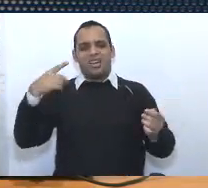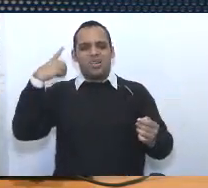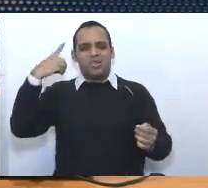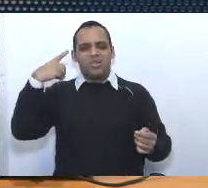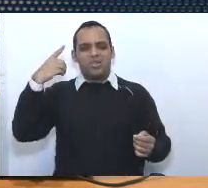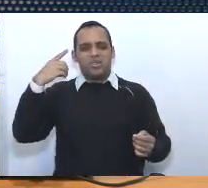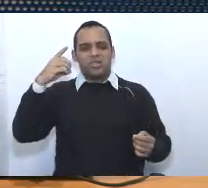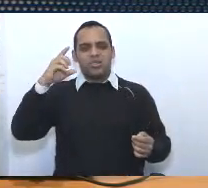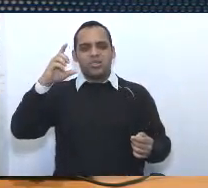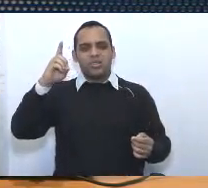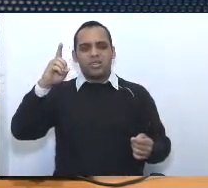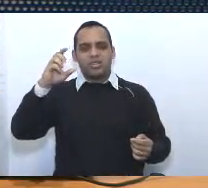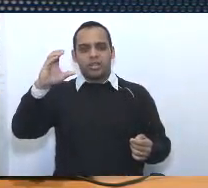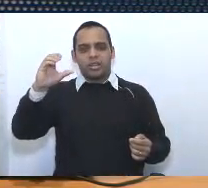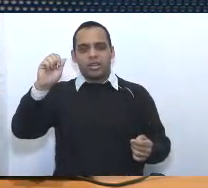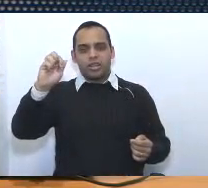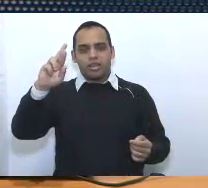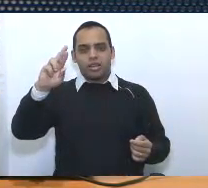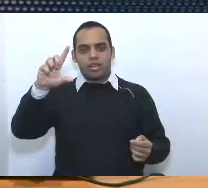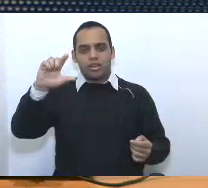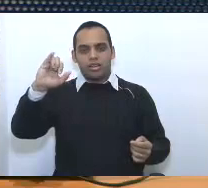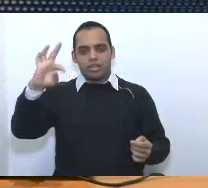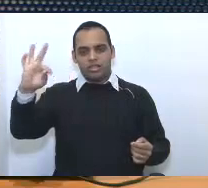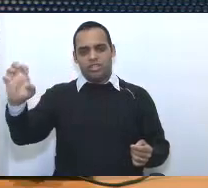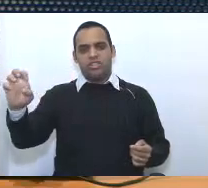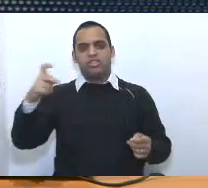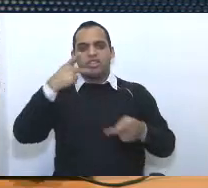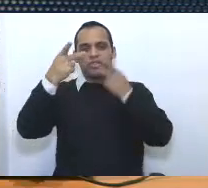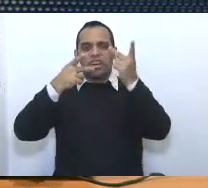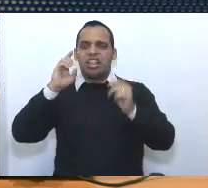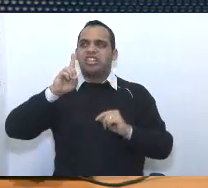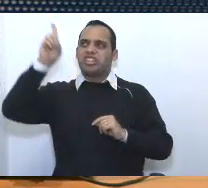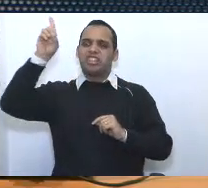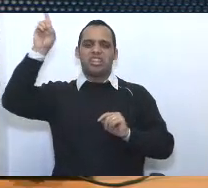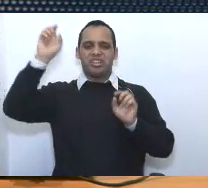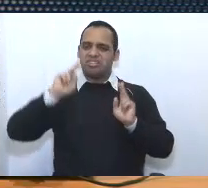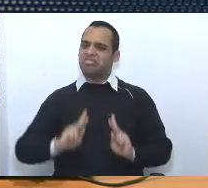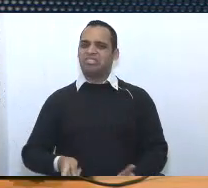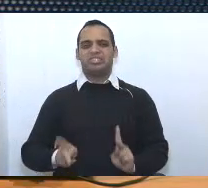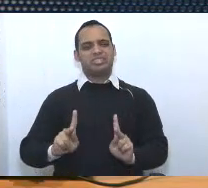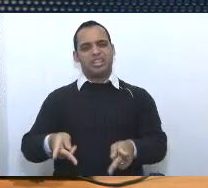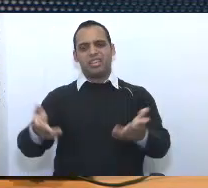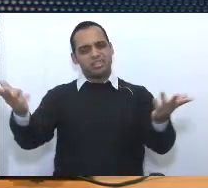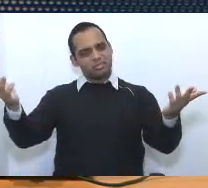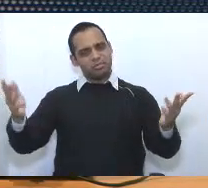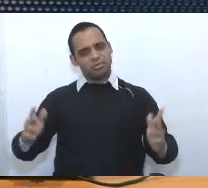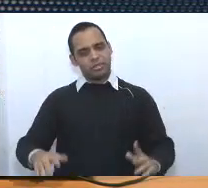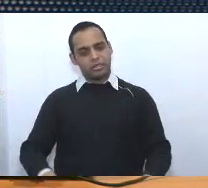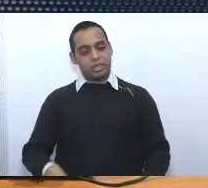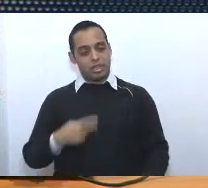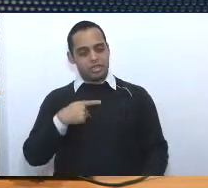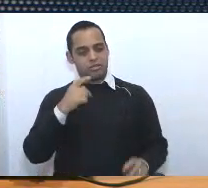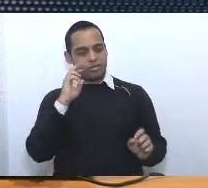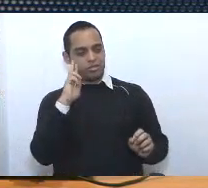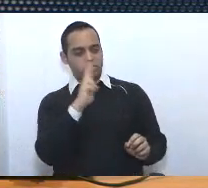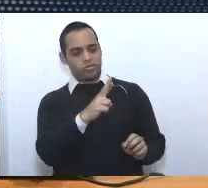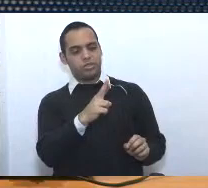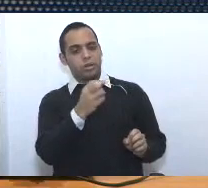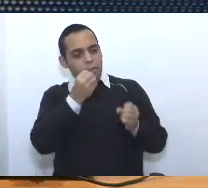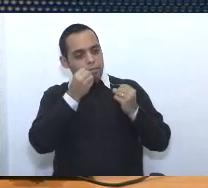Carniti fala muito de Deus. E esta pessoa veio falar comigo. E eu disse, ainda